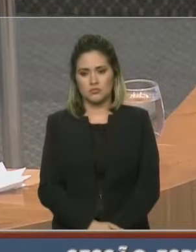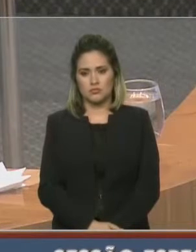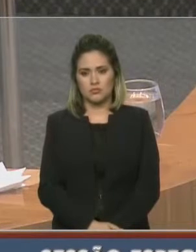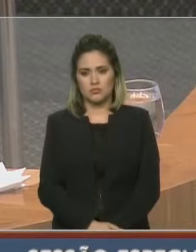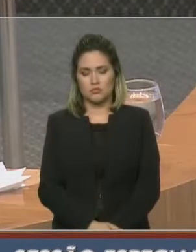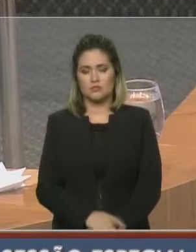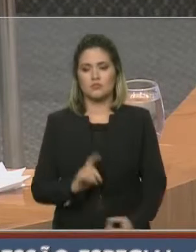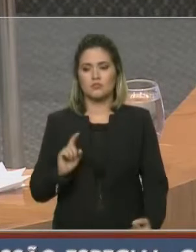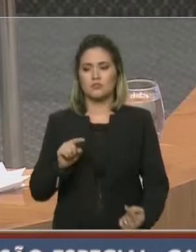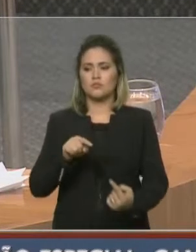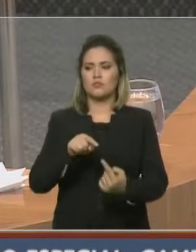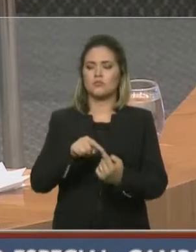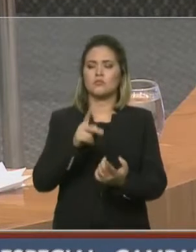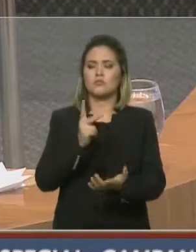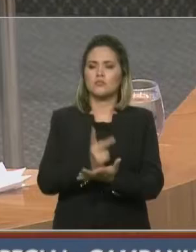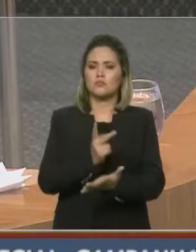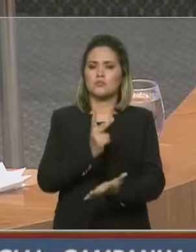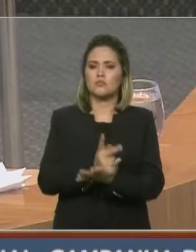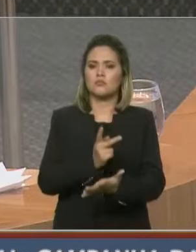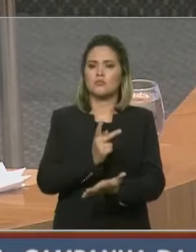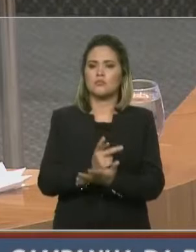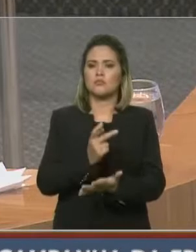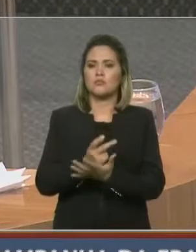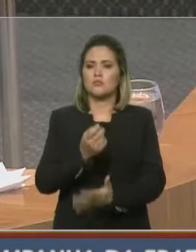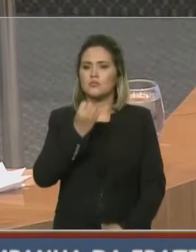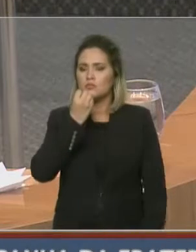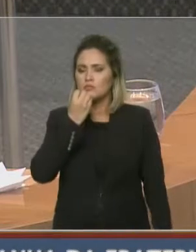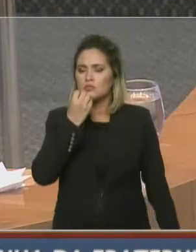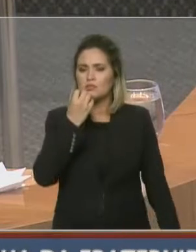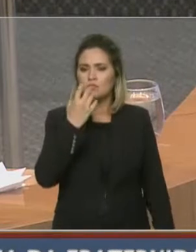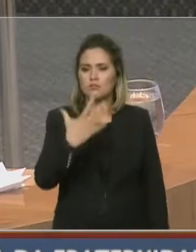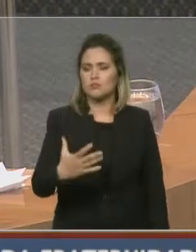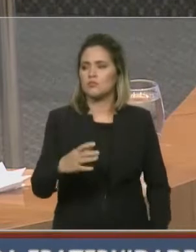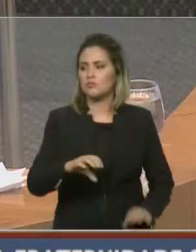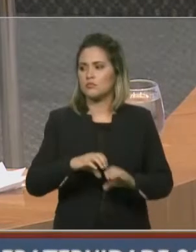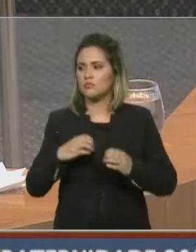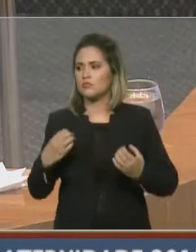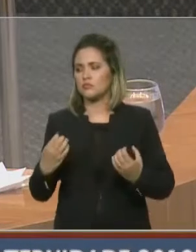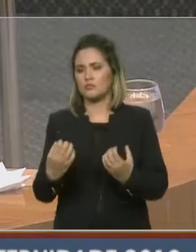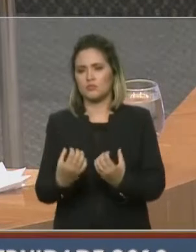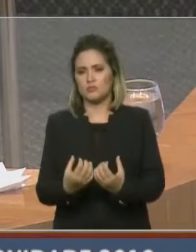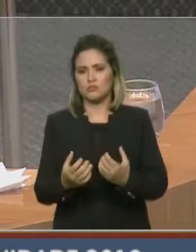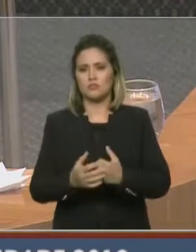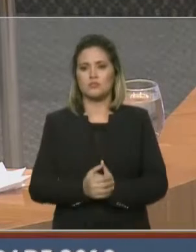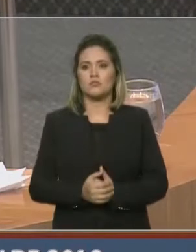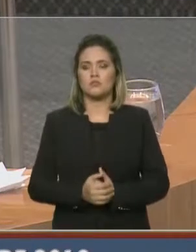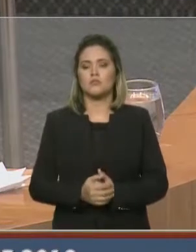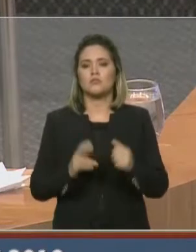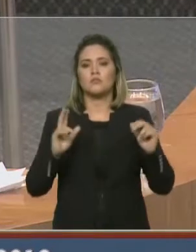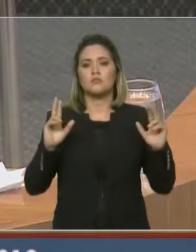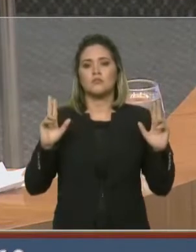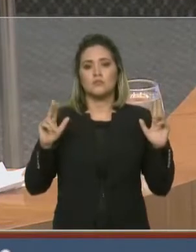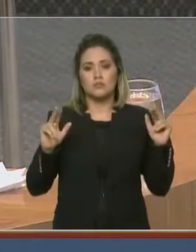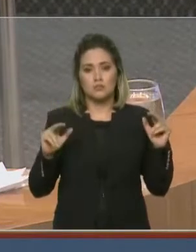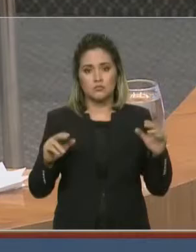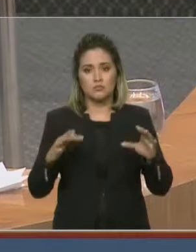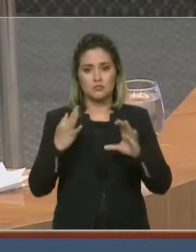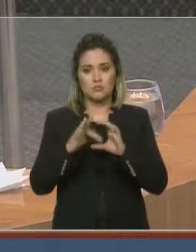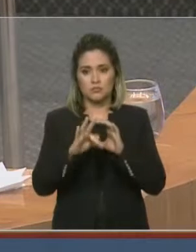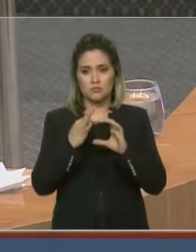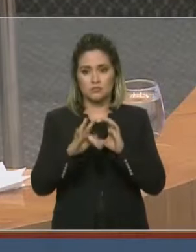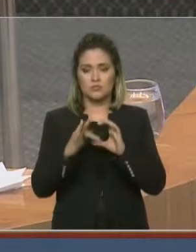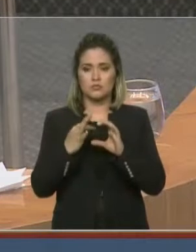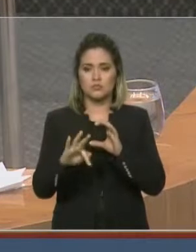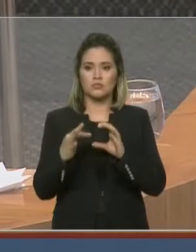vista sempre o bem comum da comunidade. Assim como o lema da campanha da Fraternidade, que trata